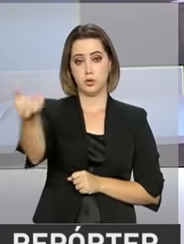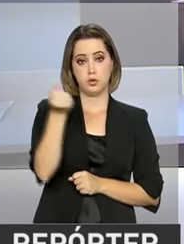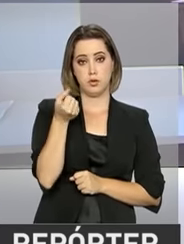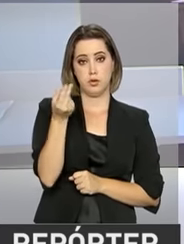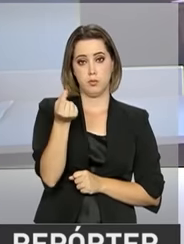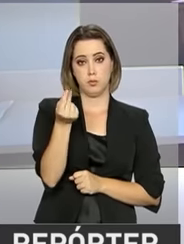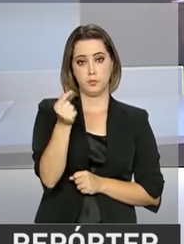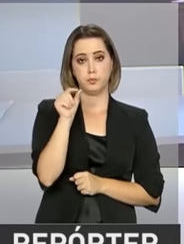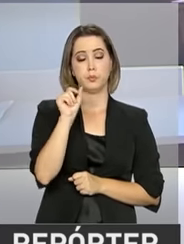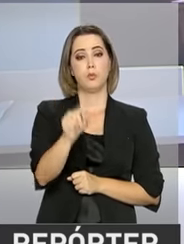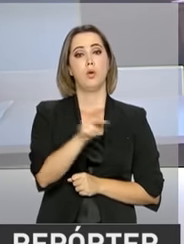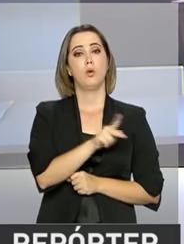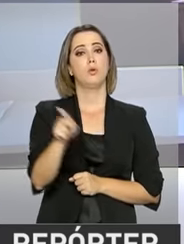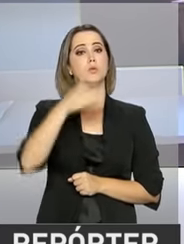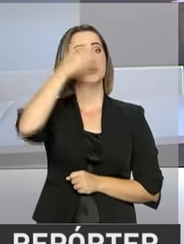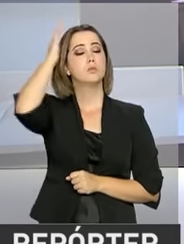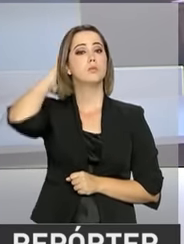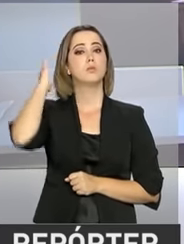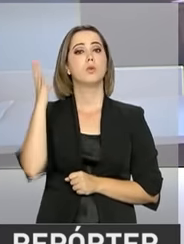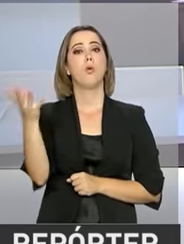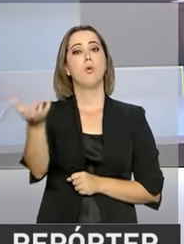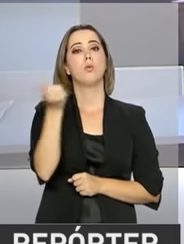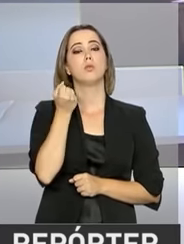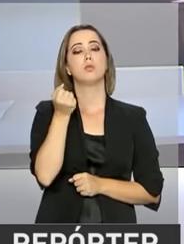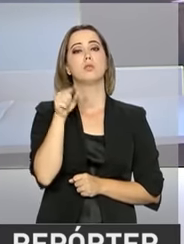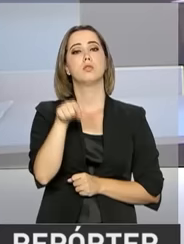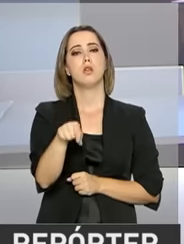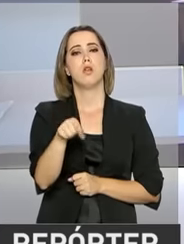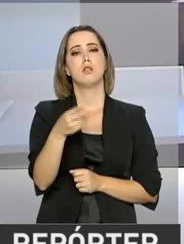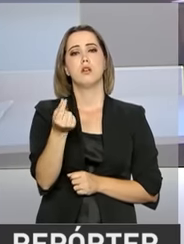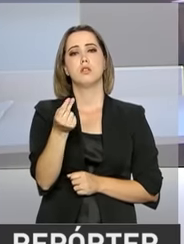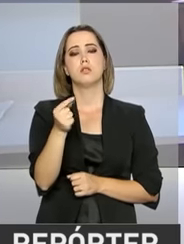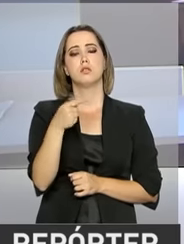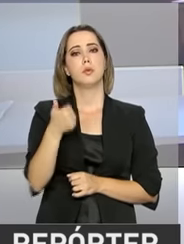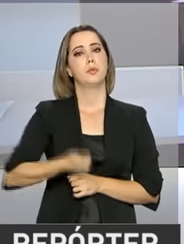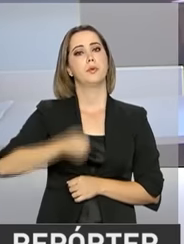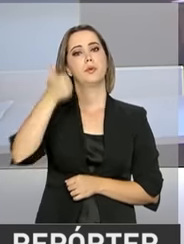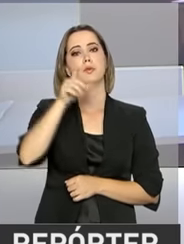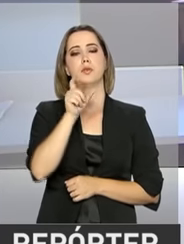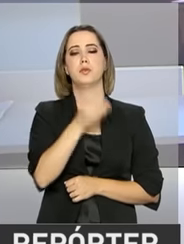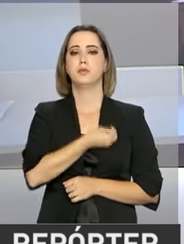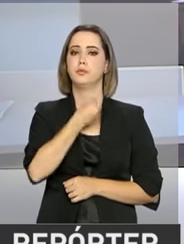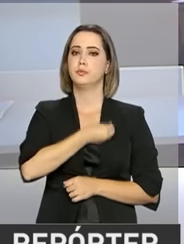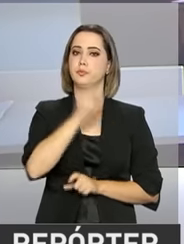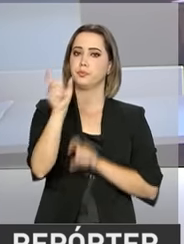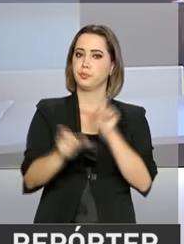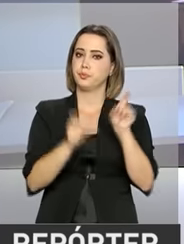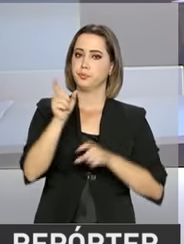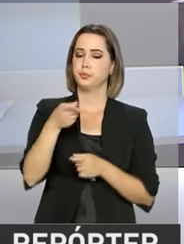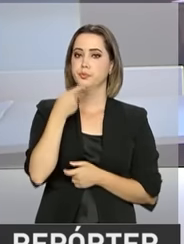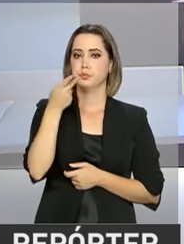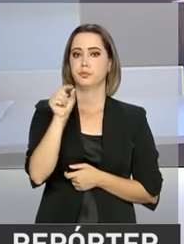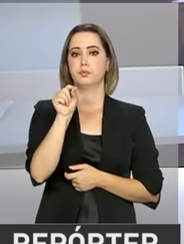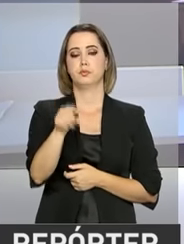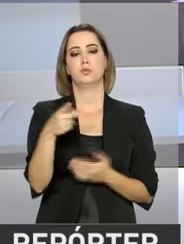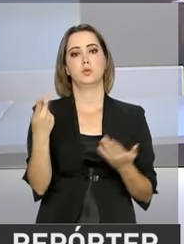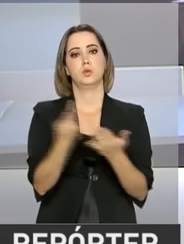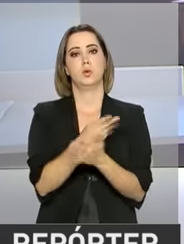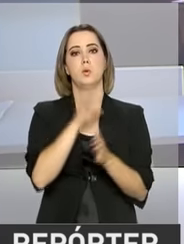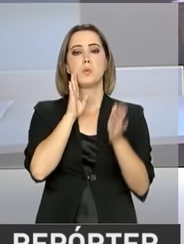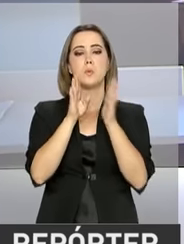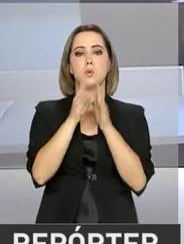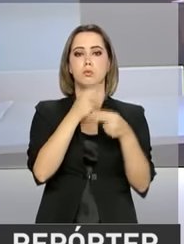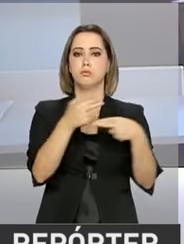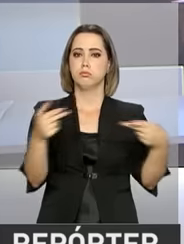dinheiro para o presidente Michel Temer o saque dessas contas vai melhorar a vida dos brasileiros a afirmação foi feita pelas redes